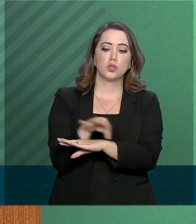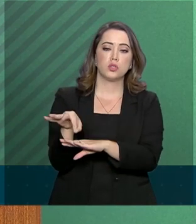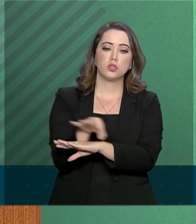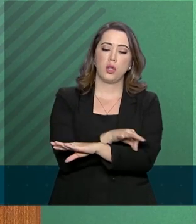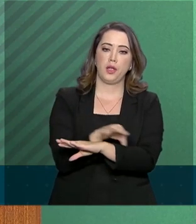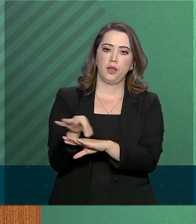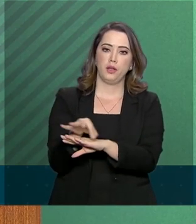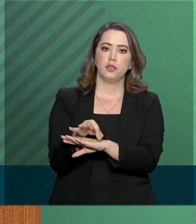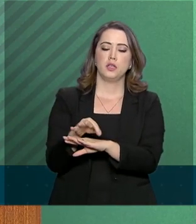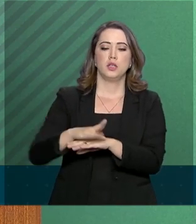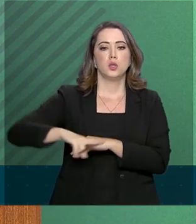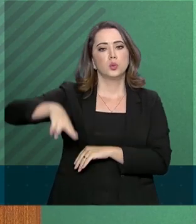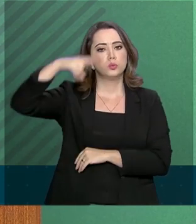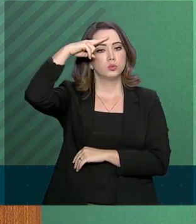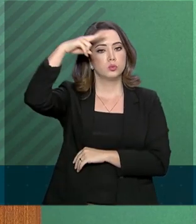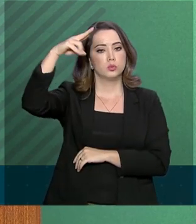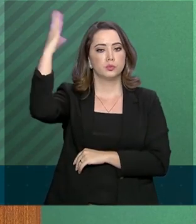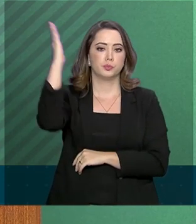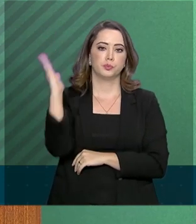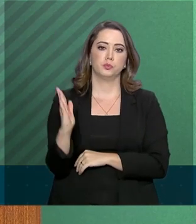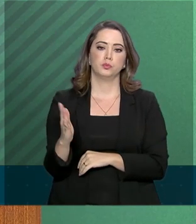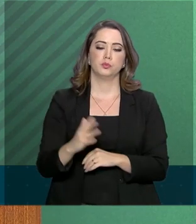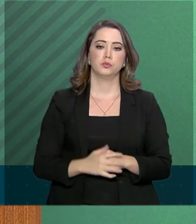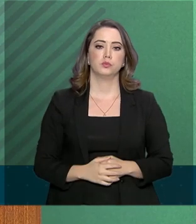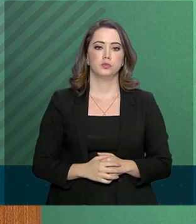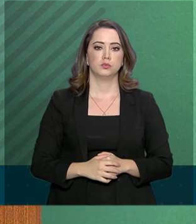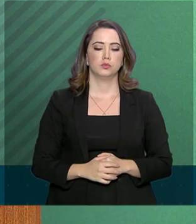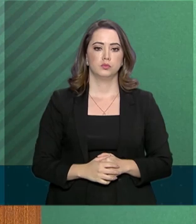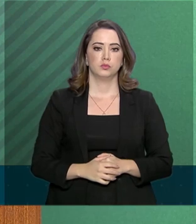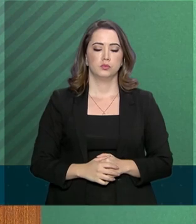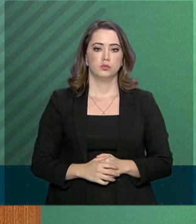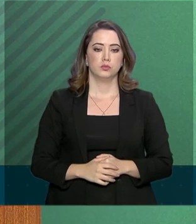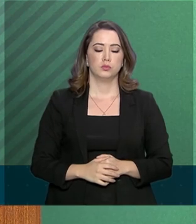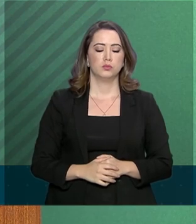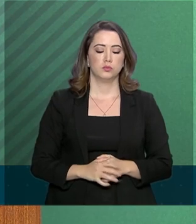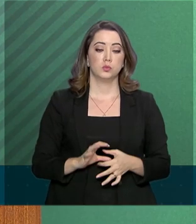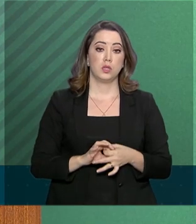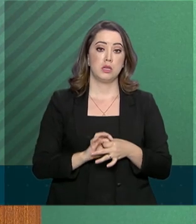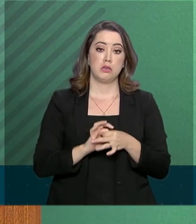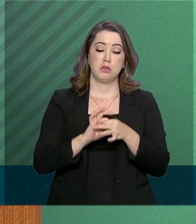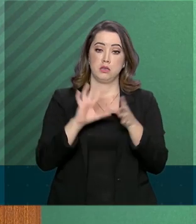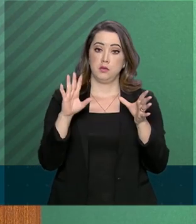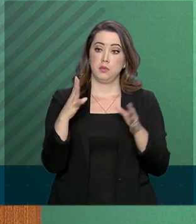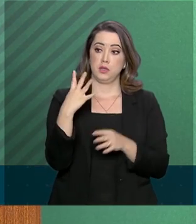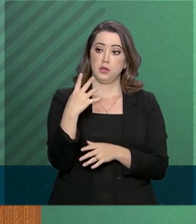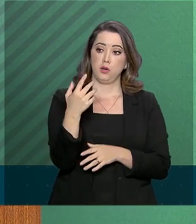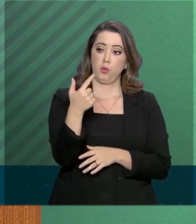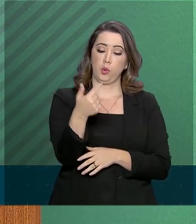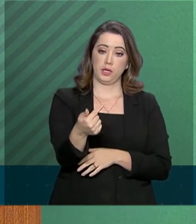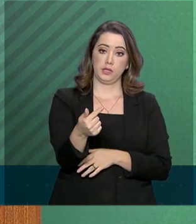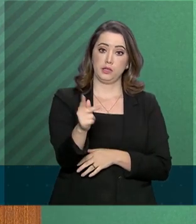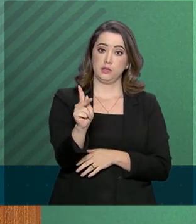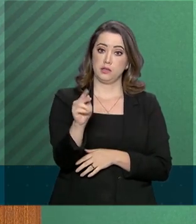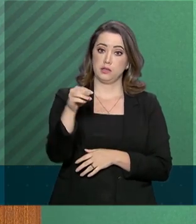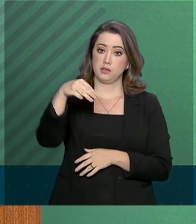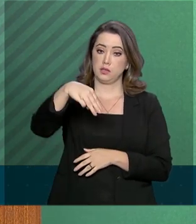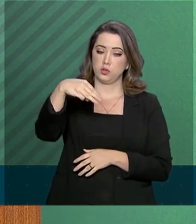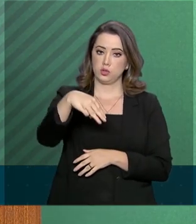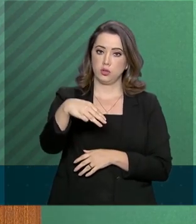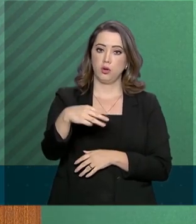brasileiro além de liberar os 47 quilômetros já citado